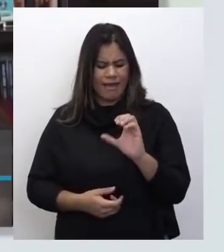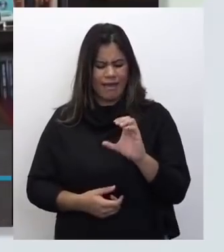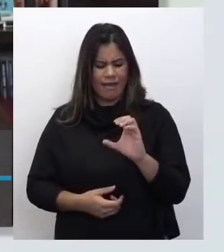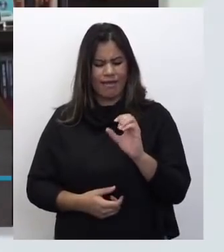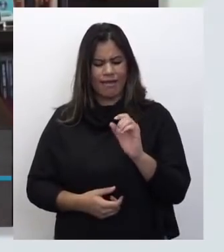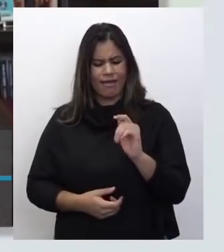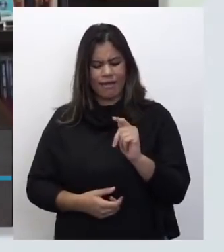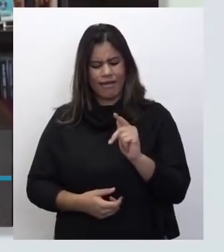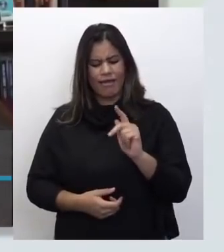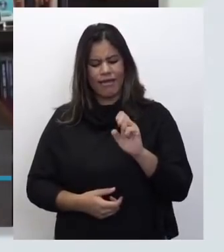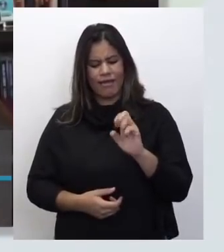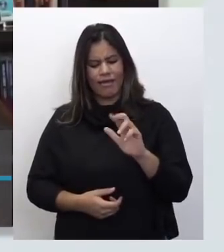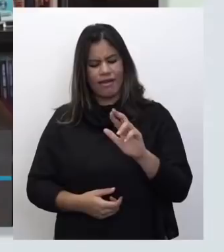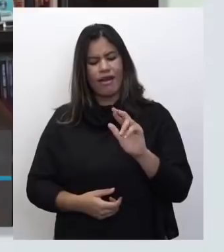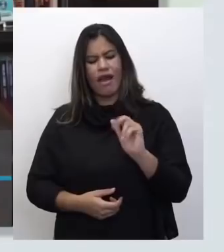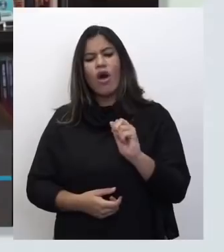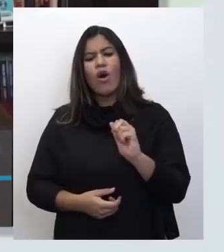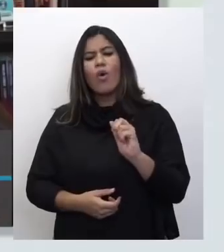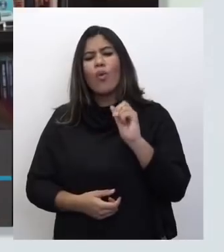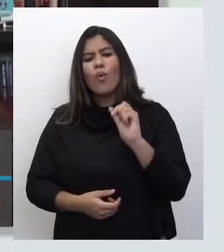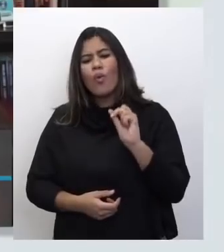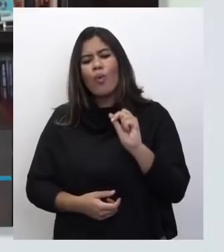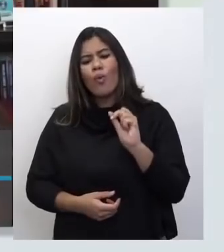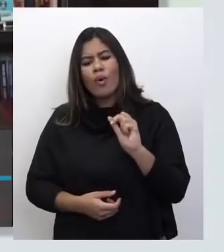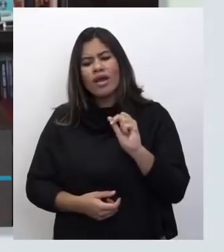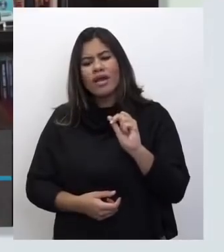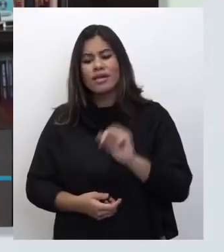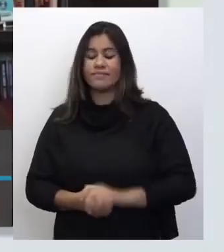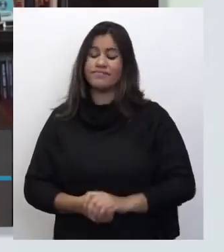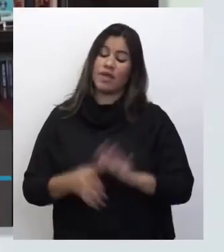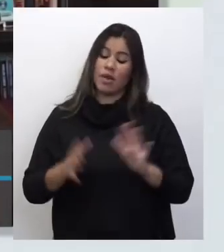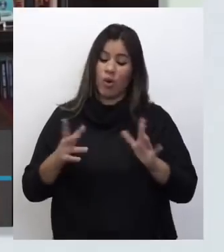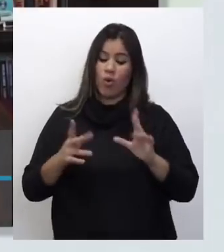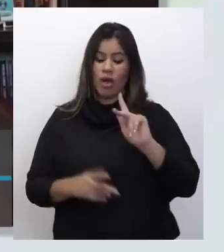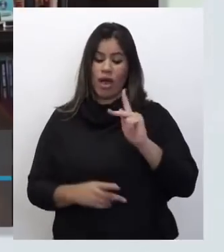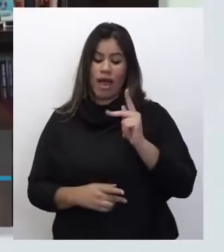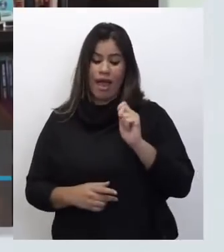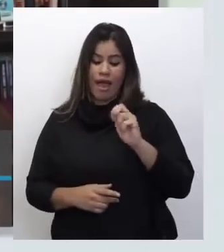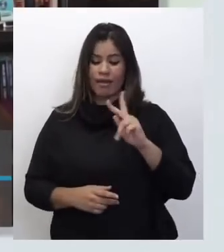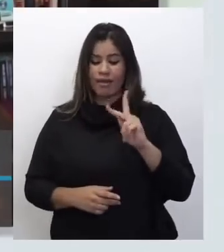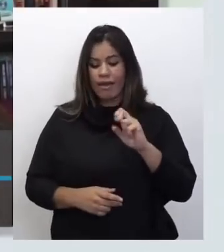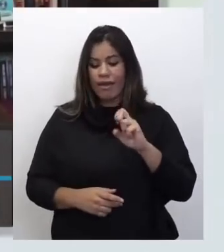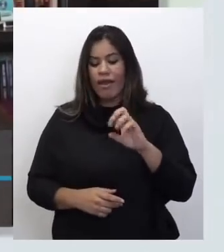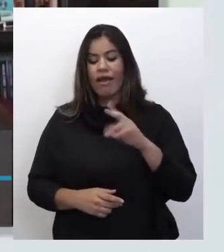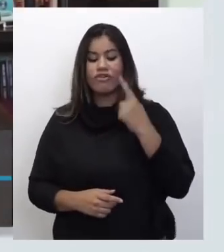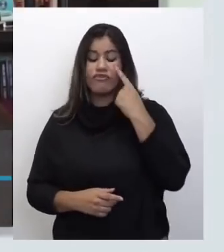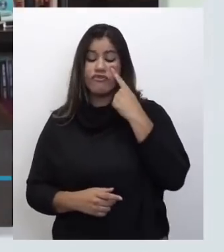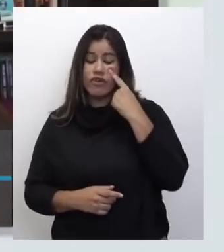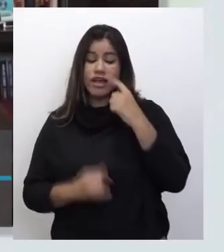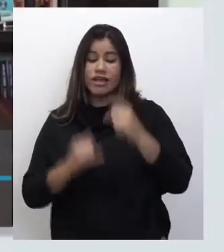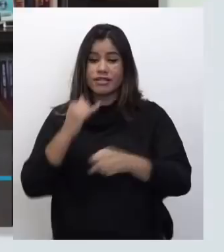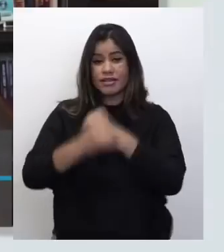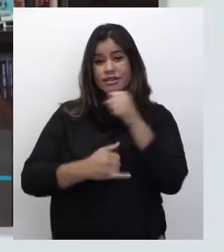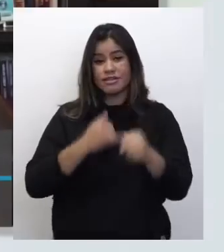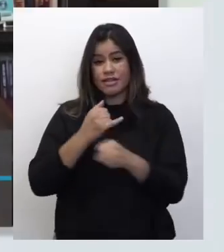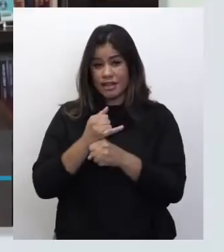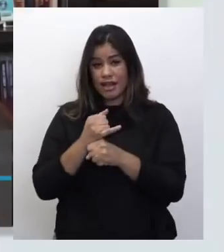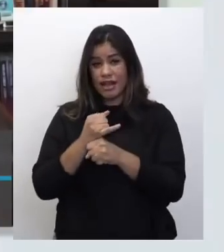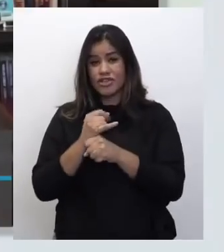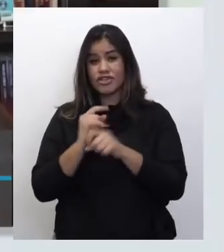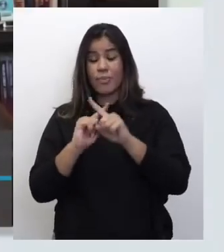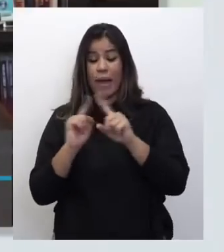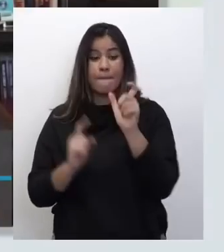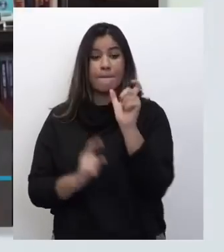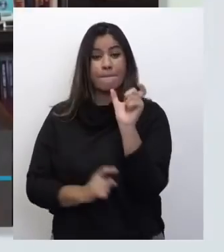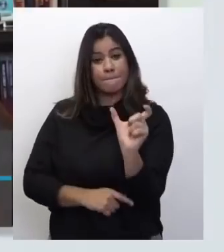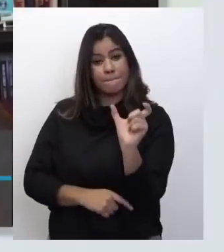Nós normalmente escutamos esse termo na área da computação e associado a alguma coisa ruim. Mas hackear, que é uma palavra